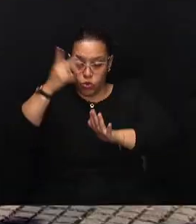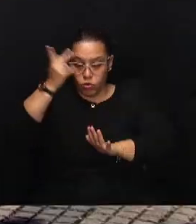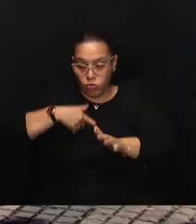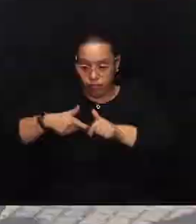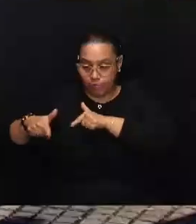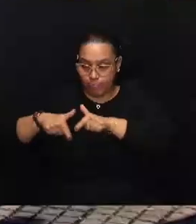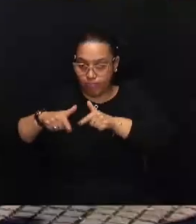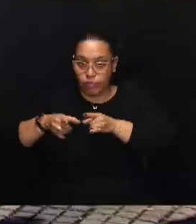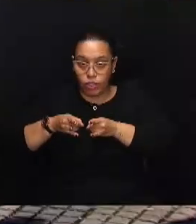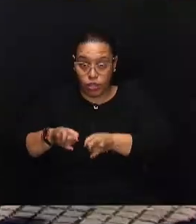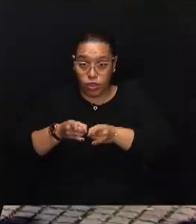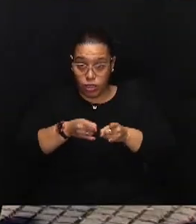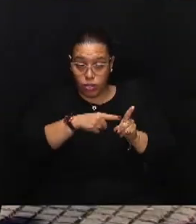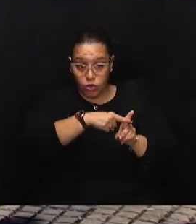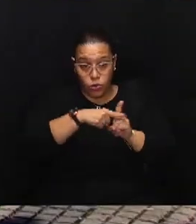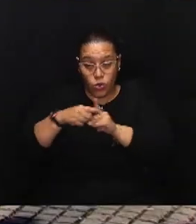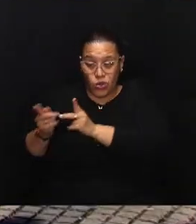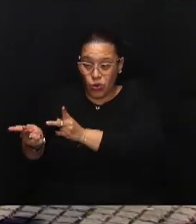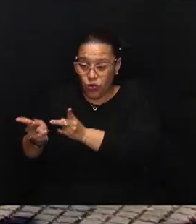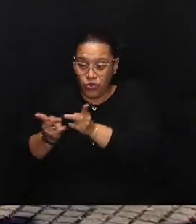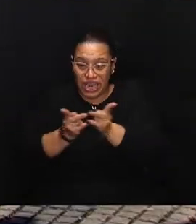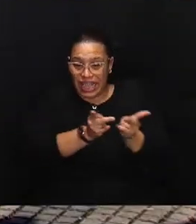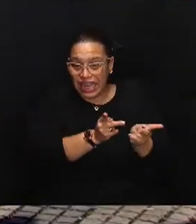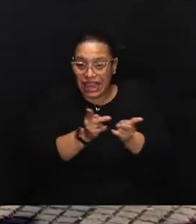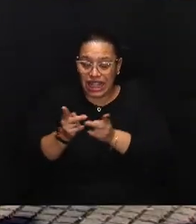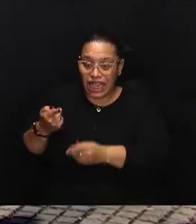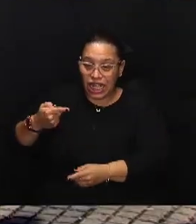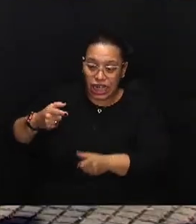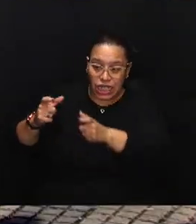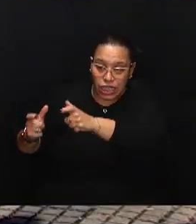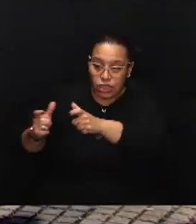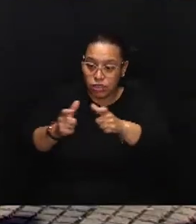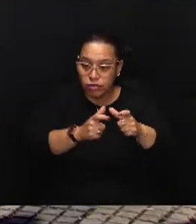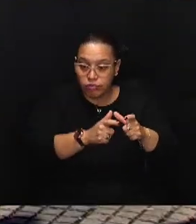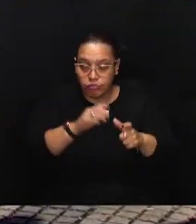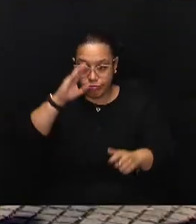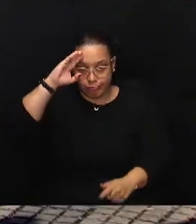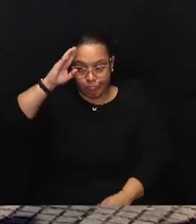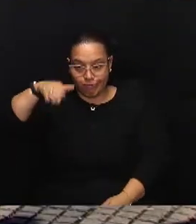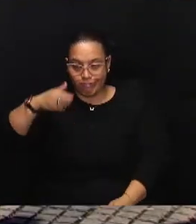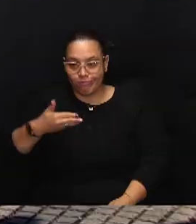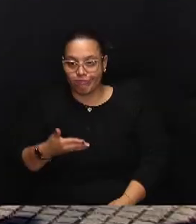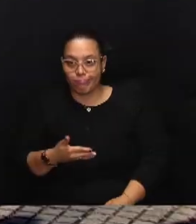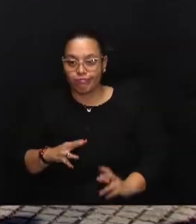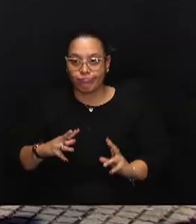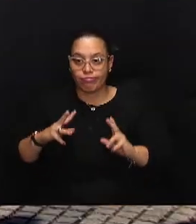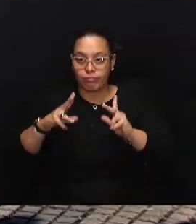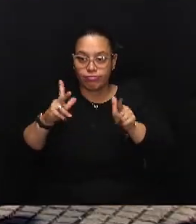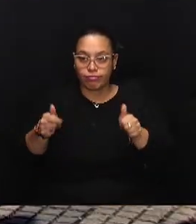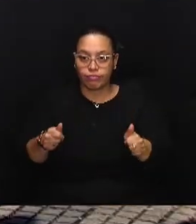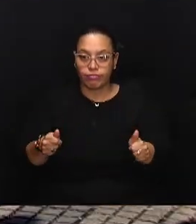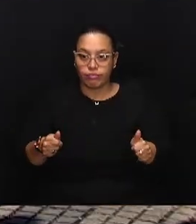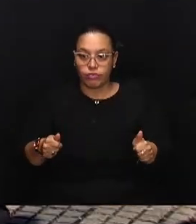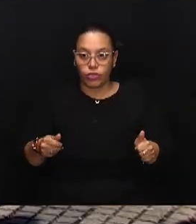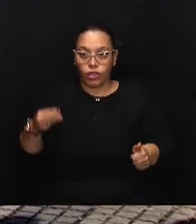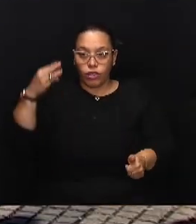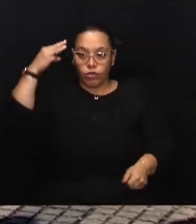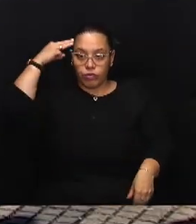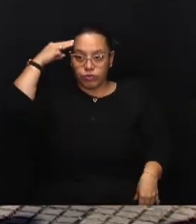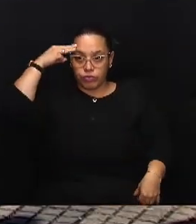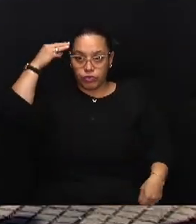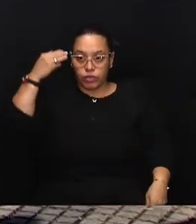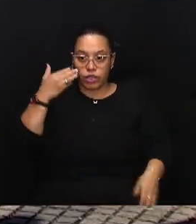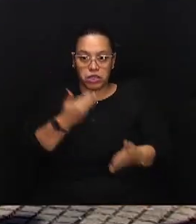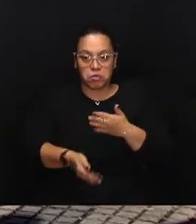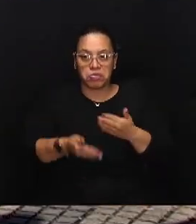de cemitério. Visitar esses espaços é também homenagear o trabalho de todo mundo e essas memórias que se